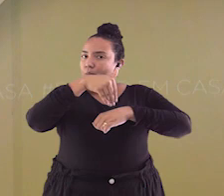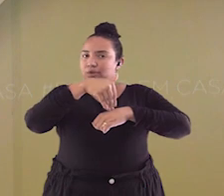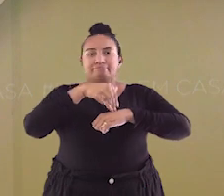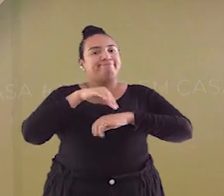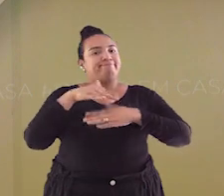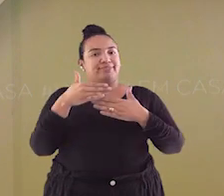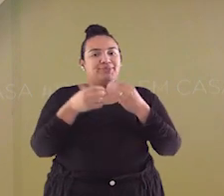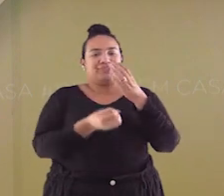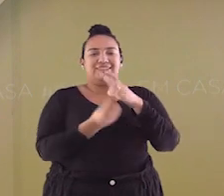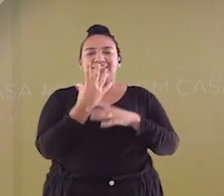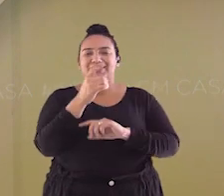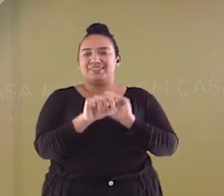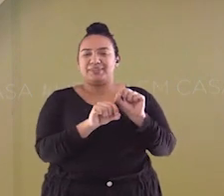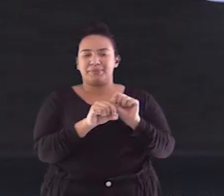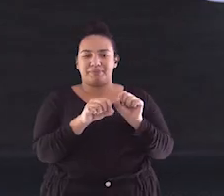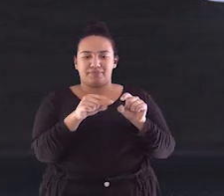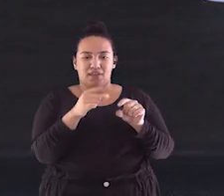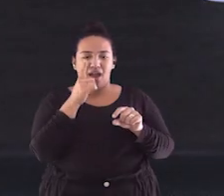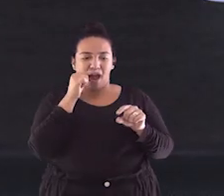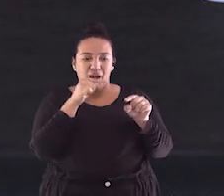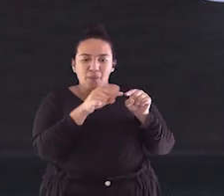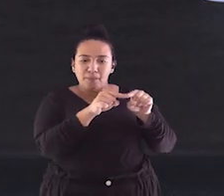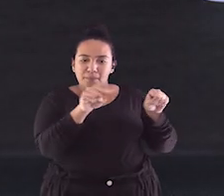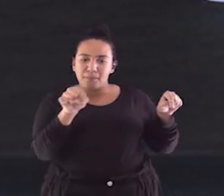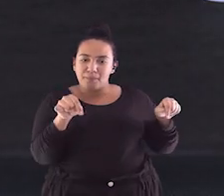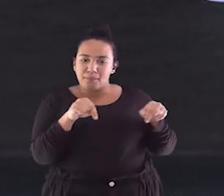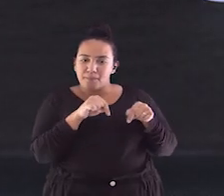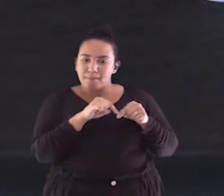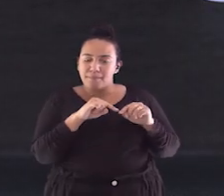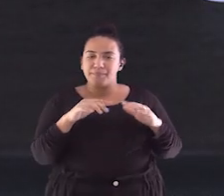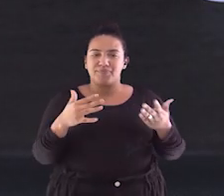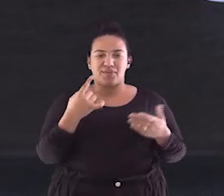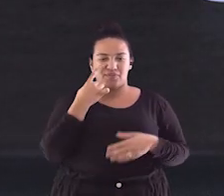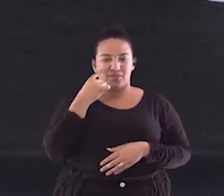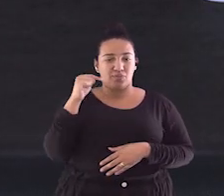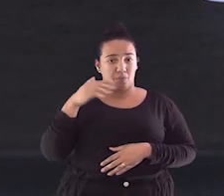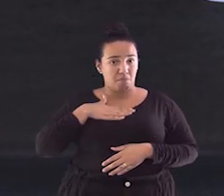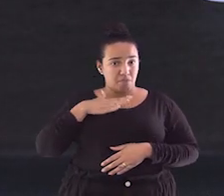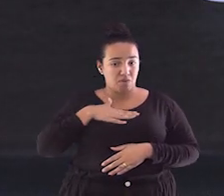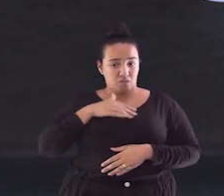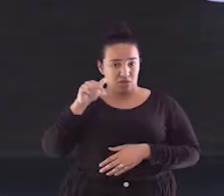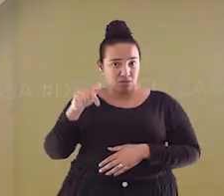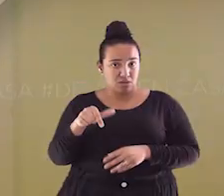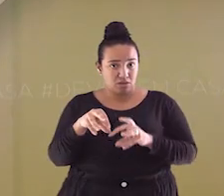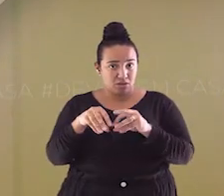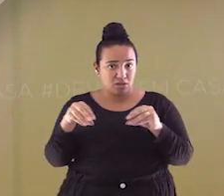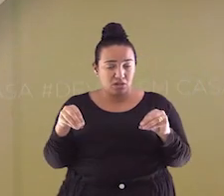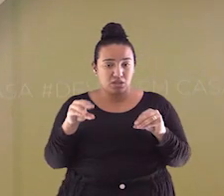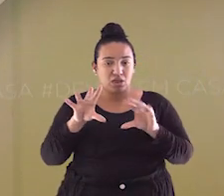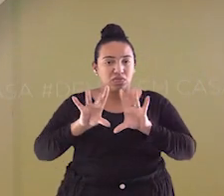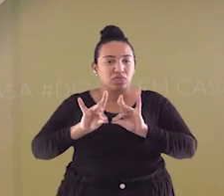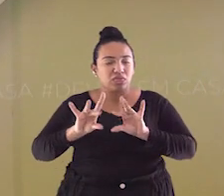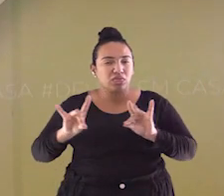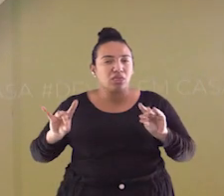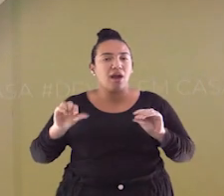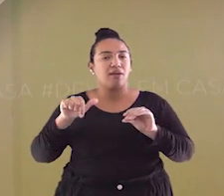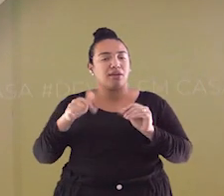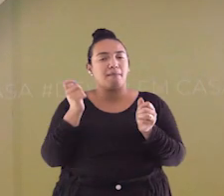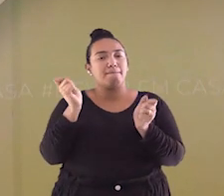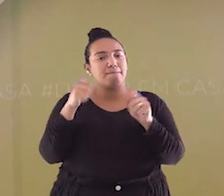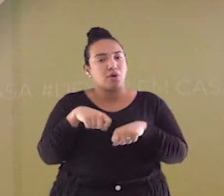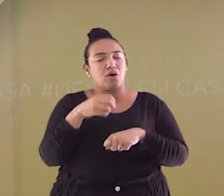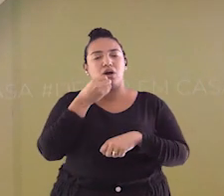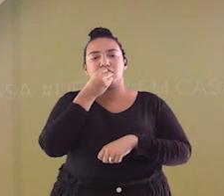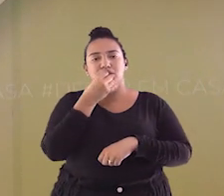acabar formando poça. Se observarem aqui, esse solo ele ficou úmido, ideal para plantar uma planta, por